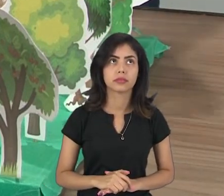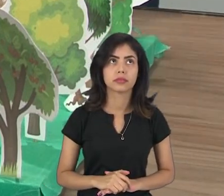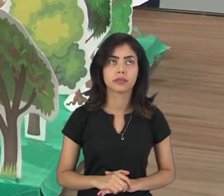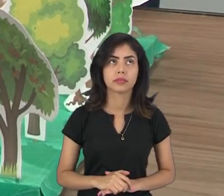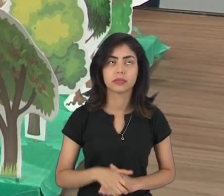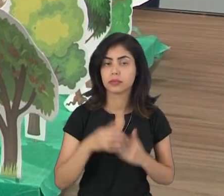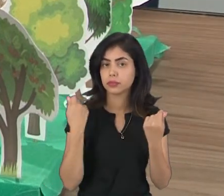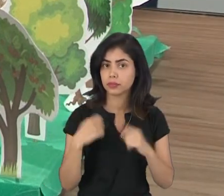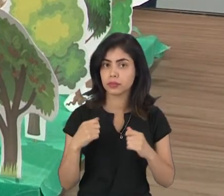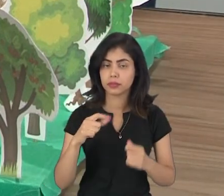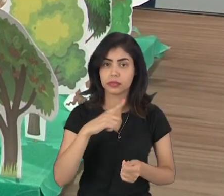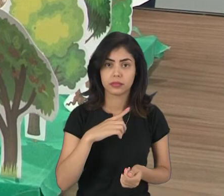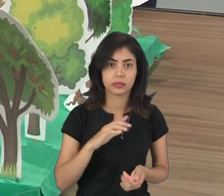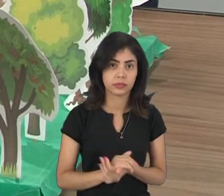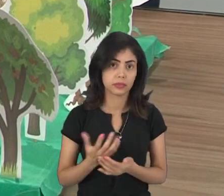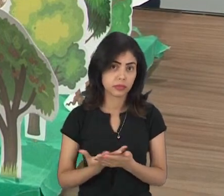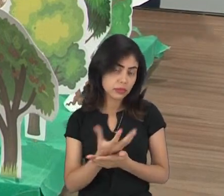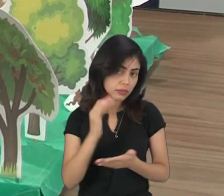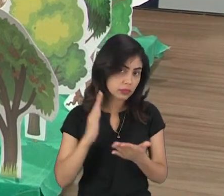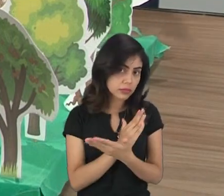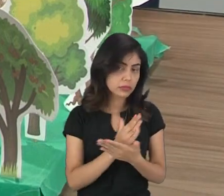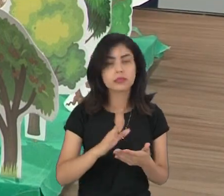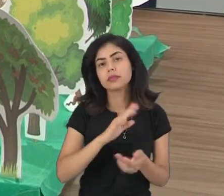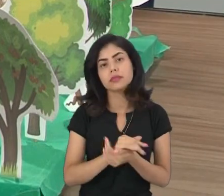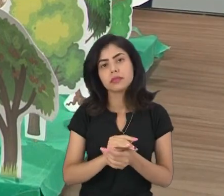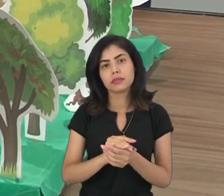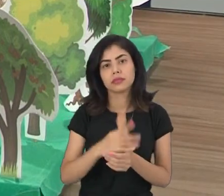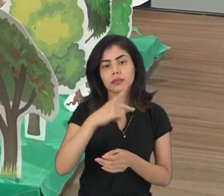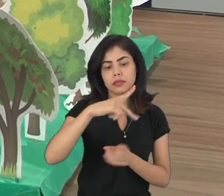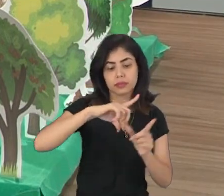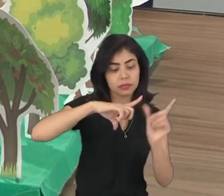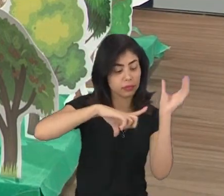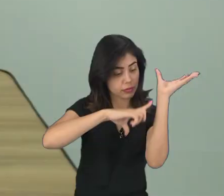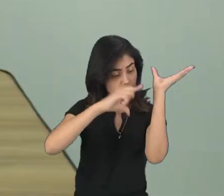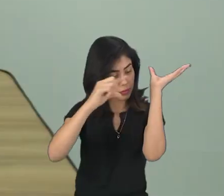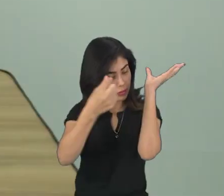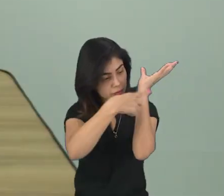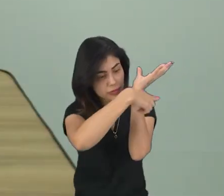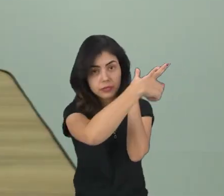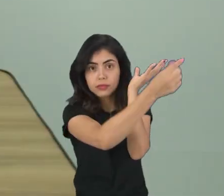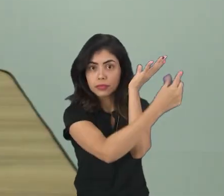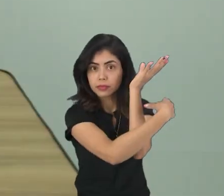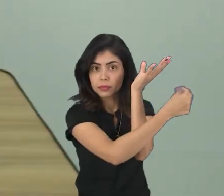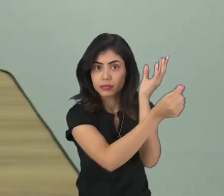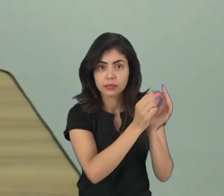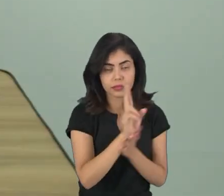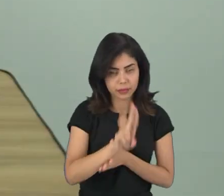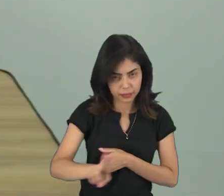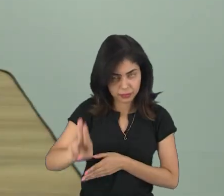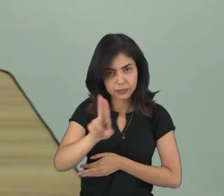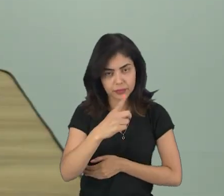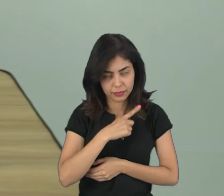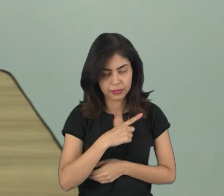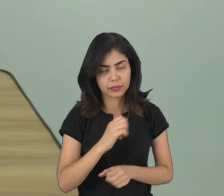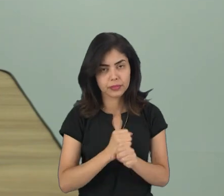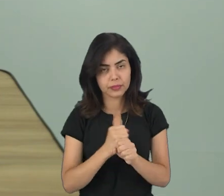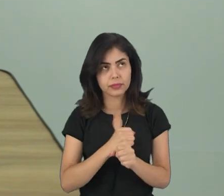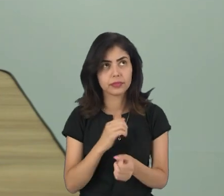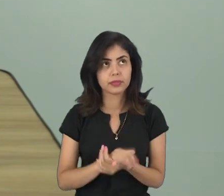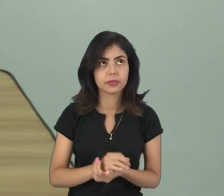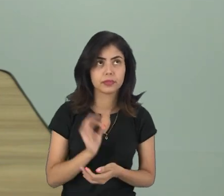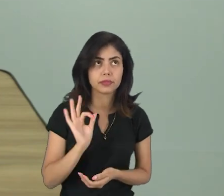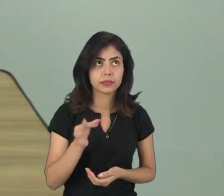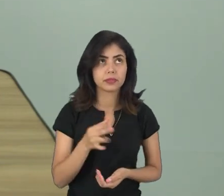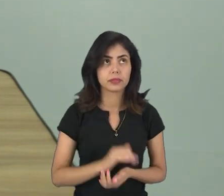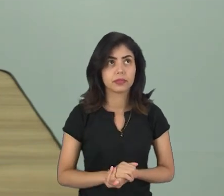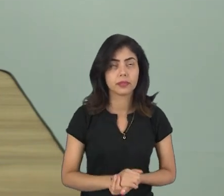Foi necessário ele retirar algumas folhas das árvores, as palhas que usaria na sua construção.